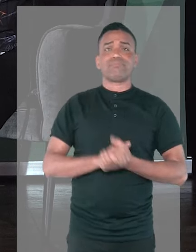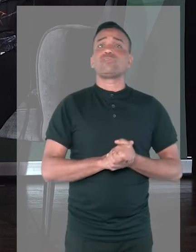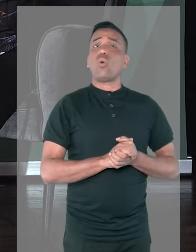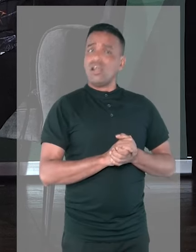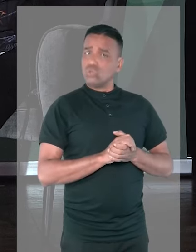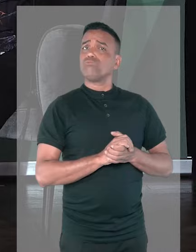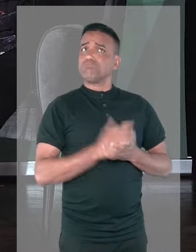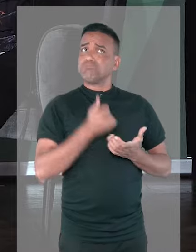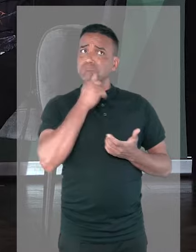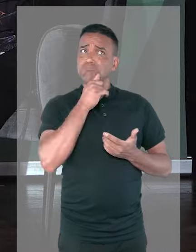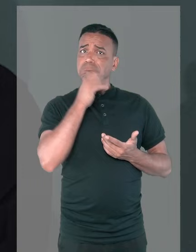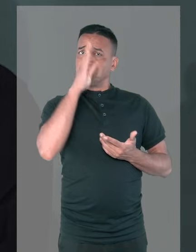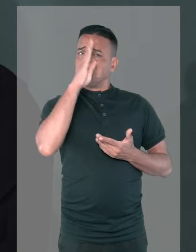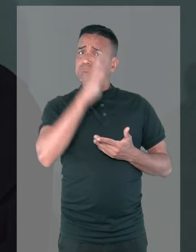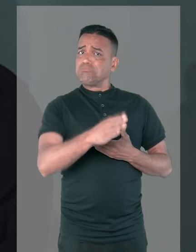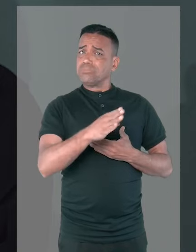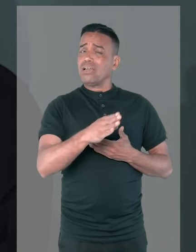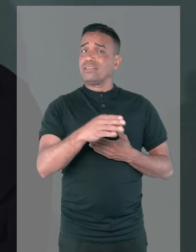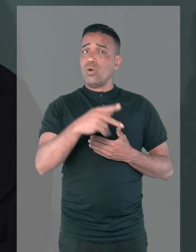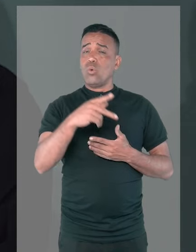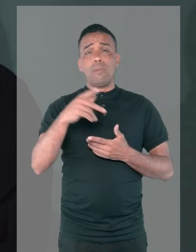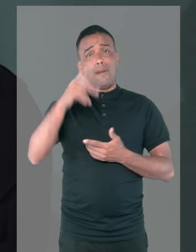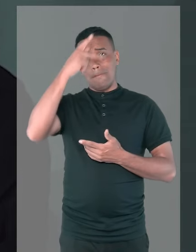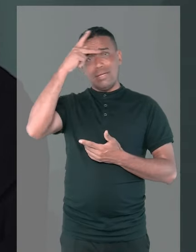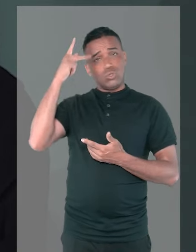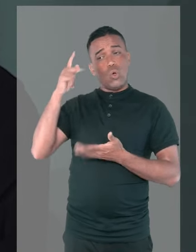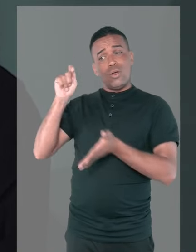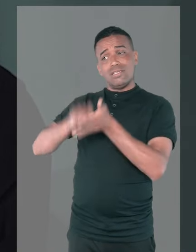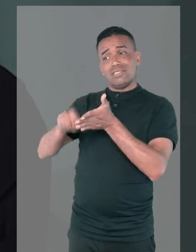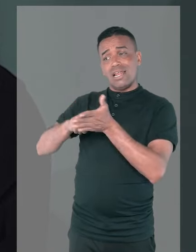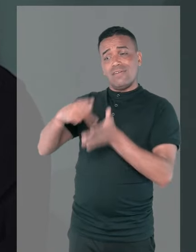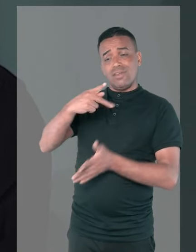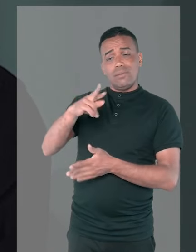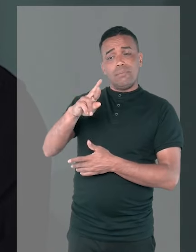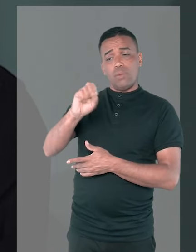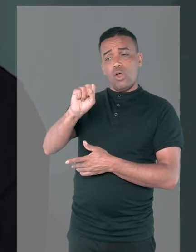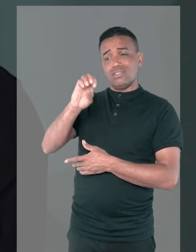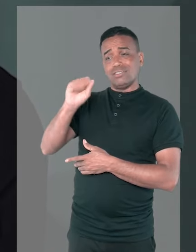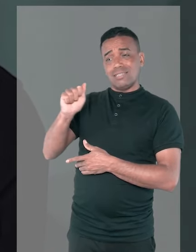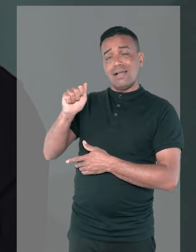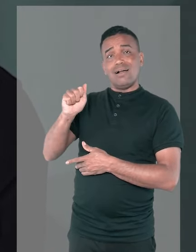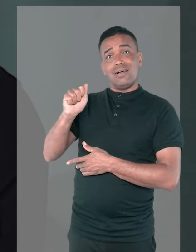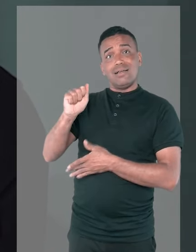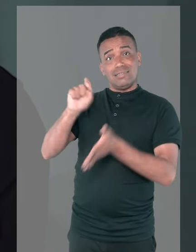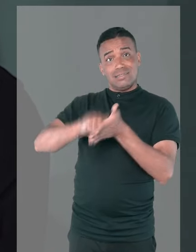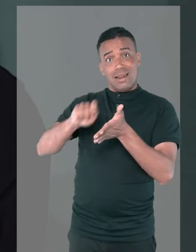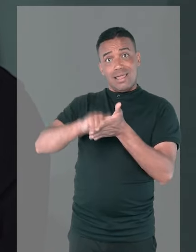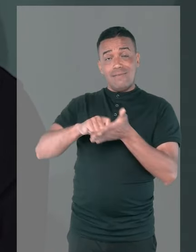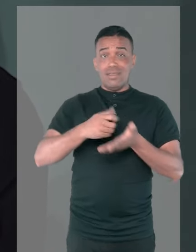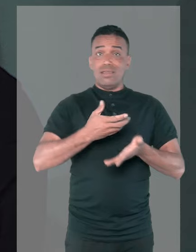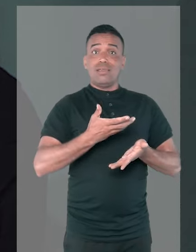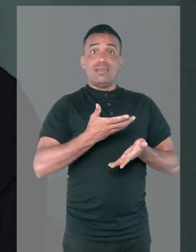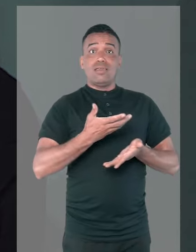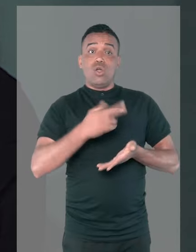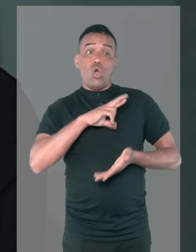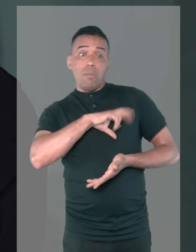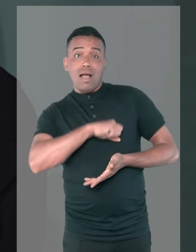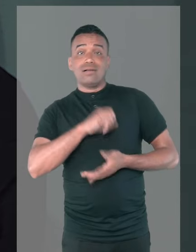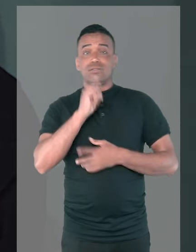determinante que um prosador, não, quero escrever romance, quero escrever contos, mas tem que ser leitor de poesia, porque ali